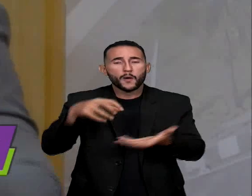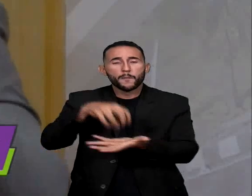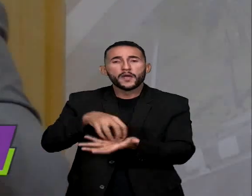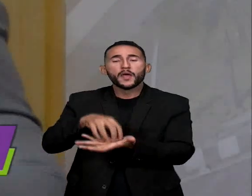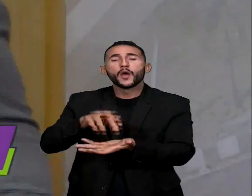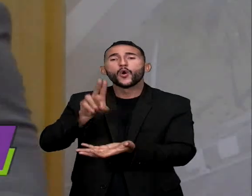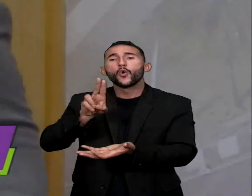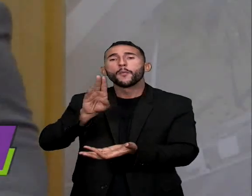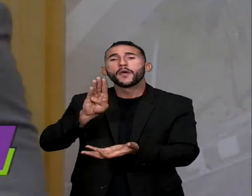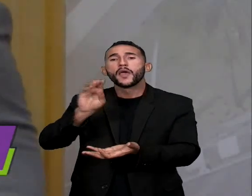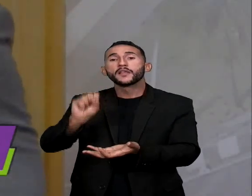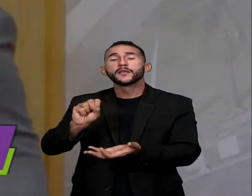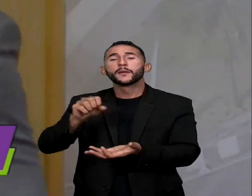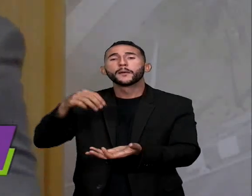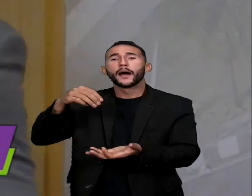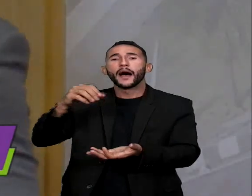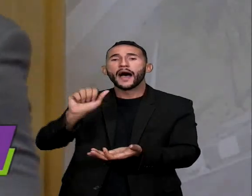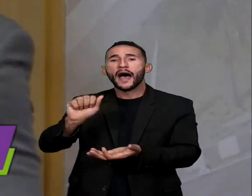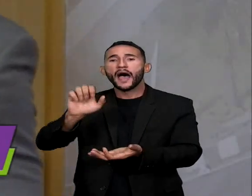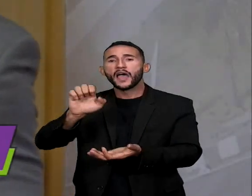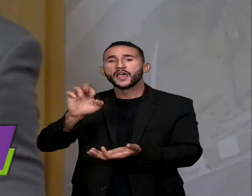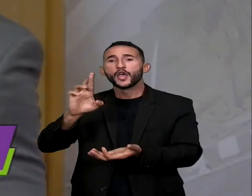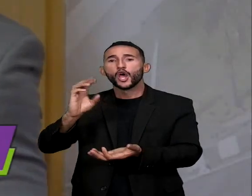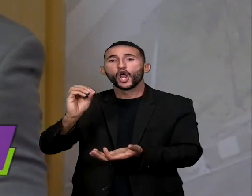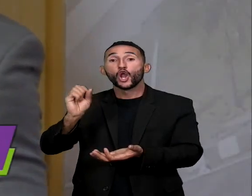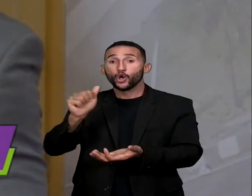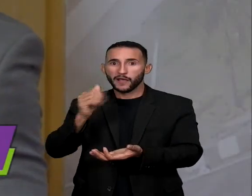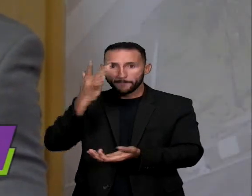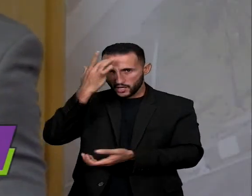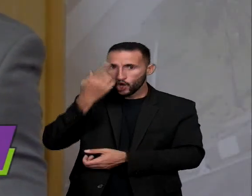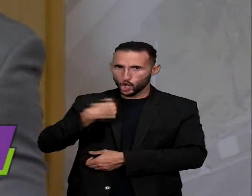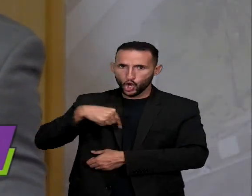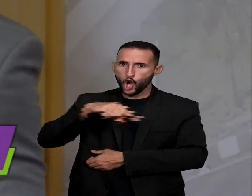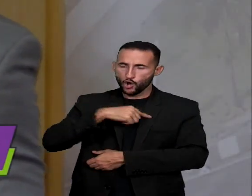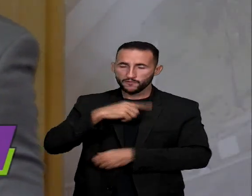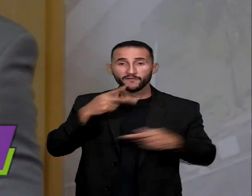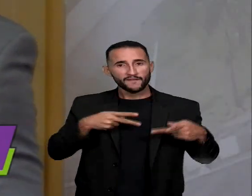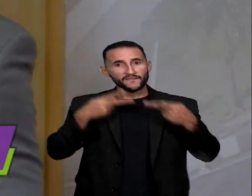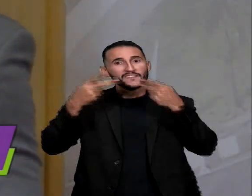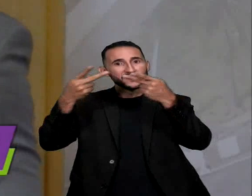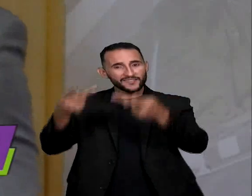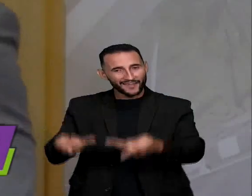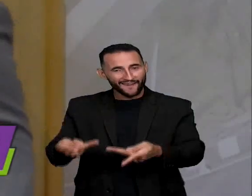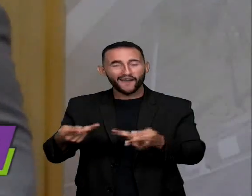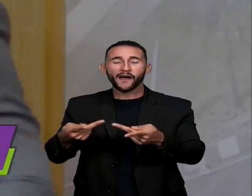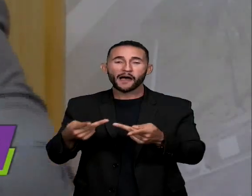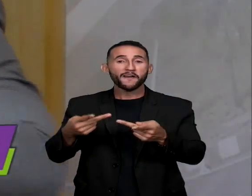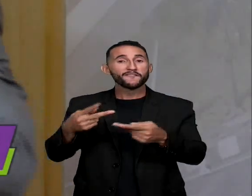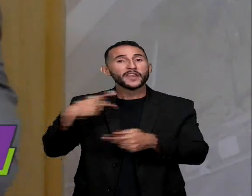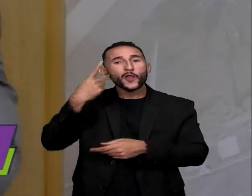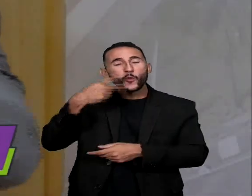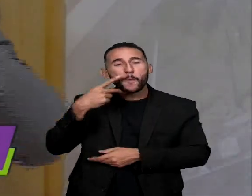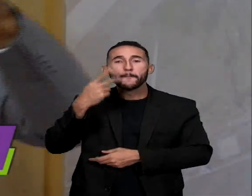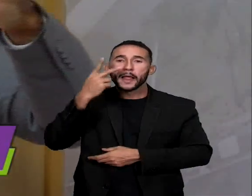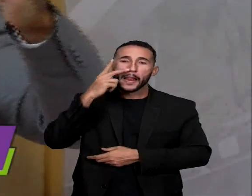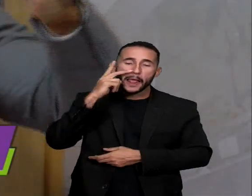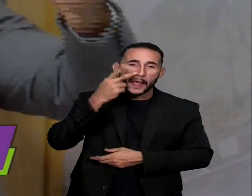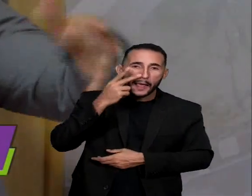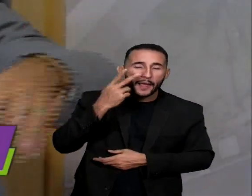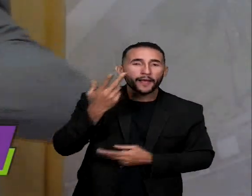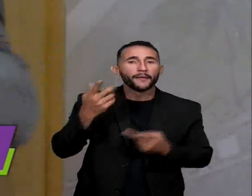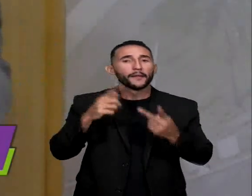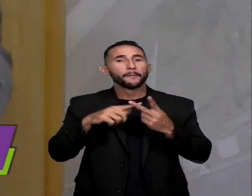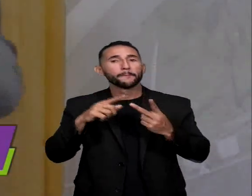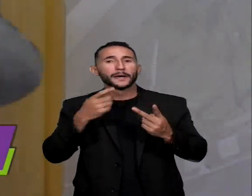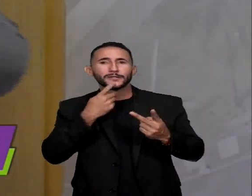aerosa que a gente vai est visitando a obra amanhã a senhora tá convidada vereadora Vereador Pelé Vereador